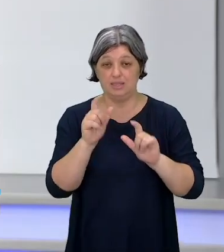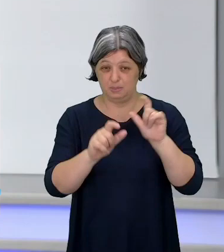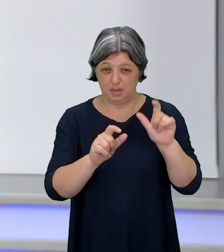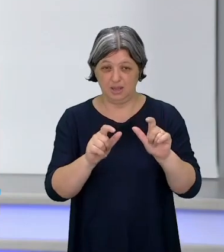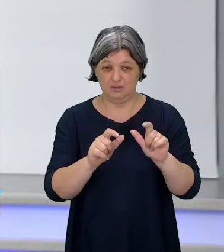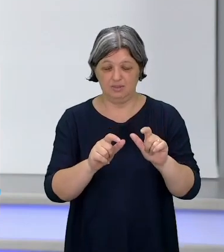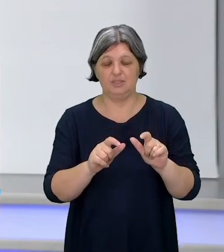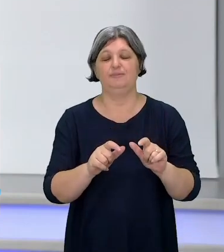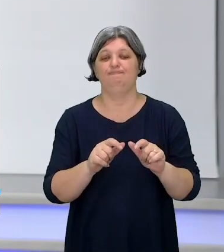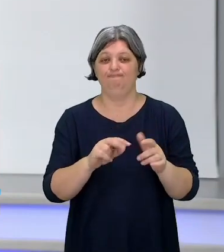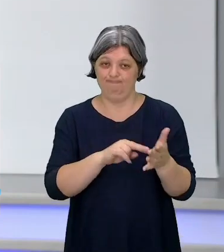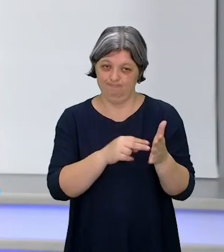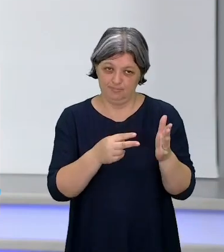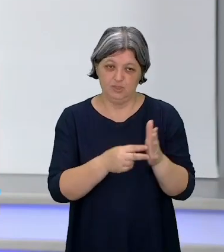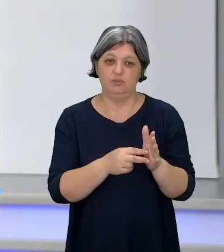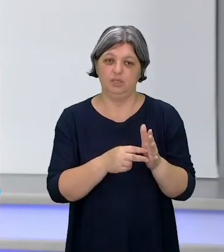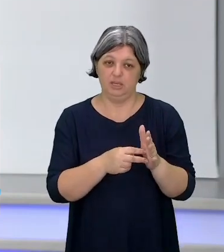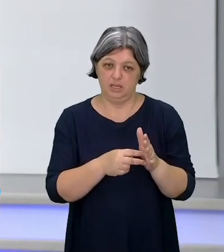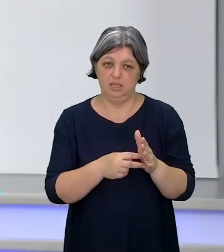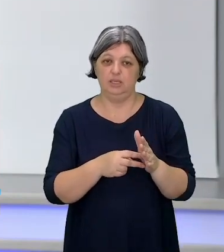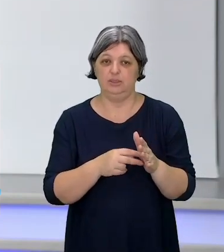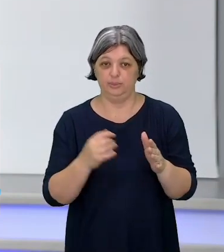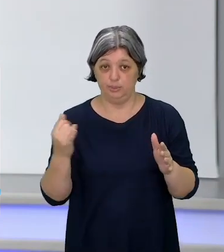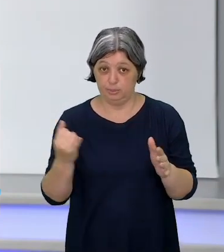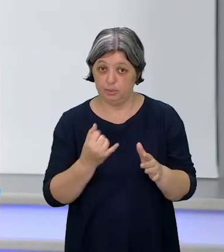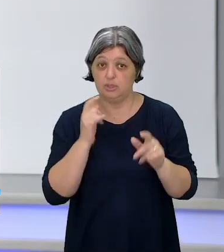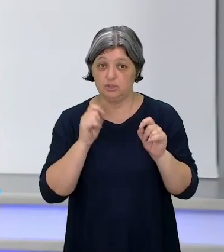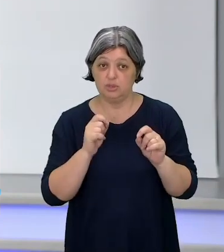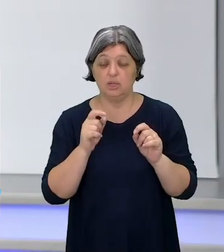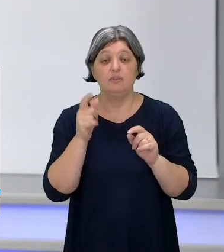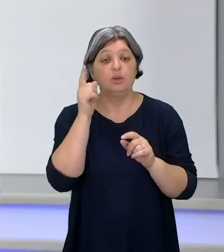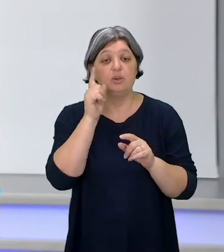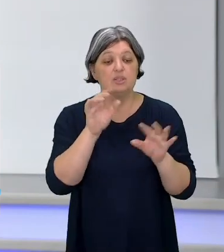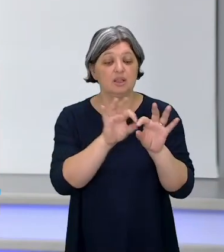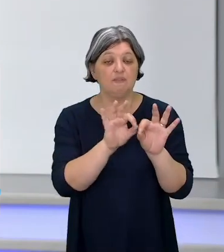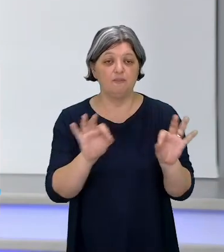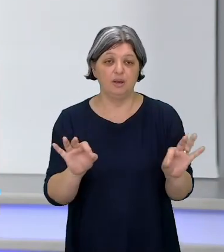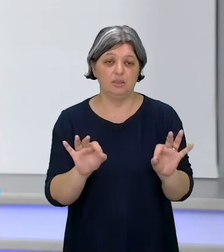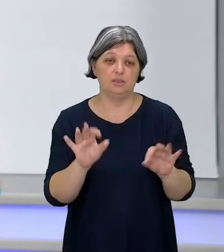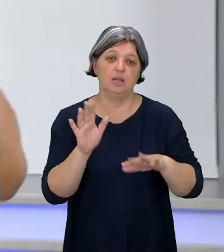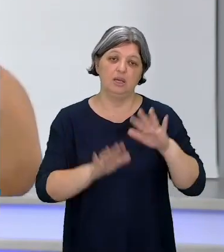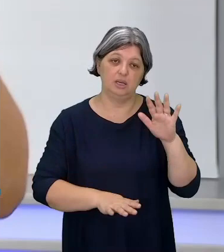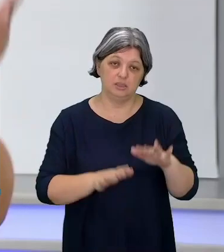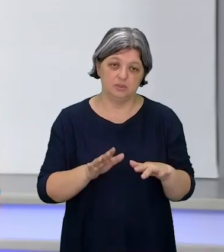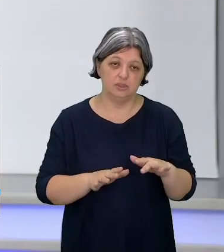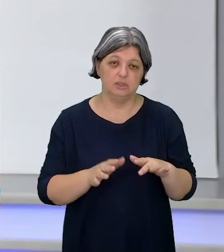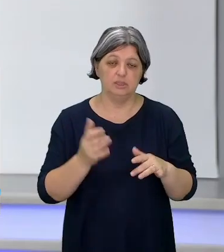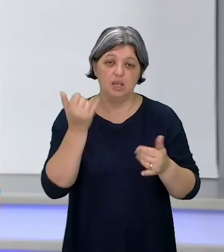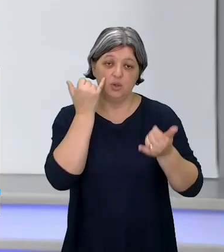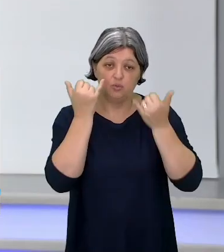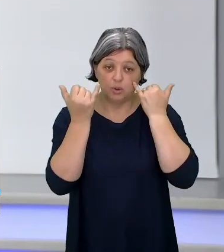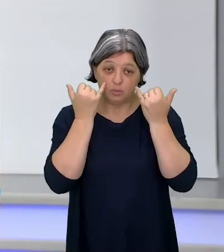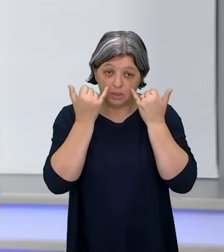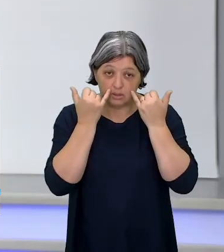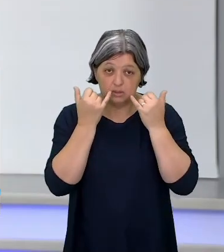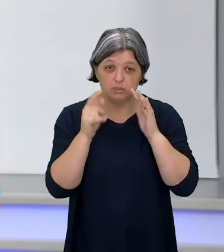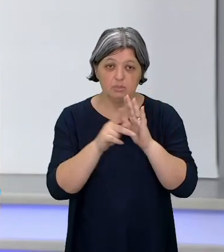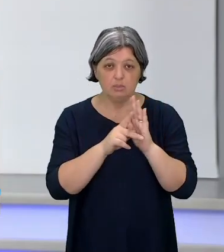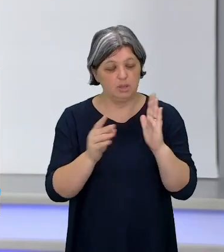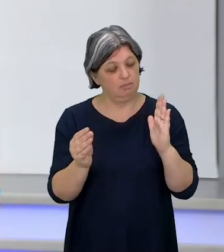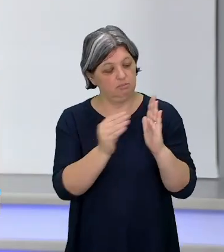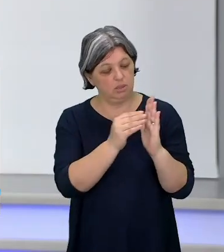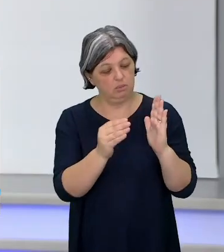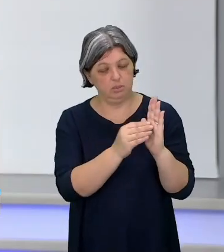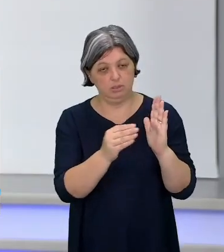diferença no significado que eu vou conseguir daquela frase. Então, a maneira com que muitas vezes essas informações são colocadas